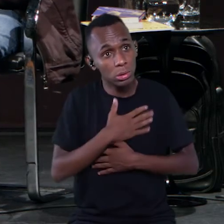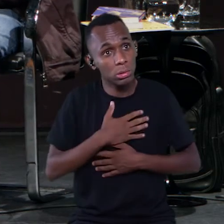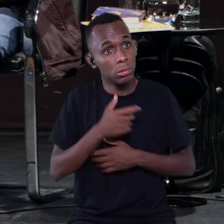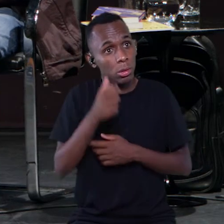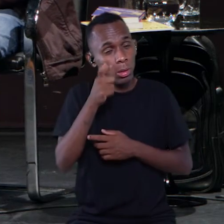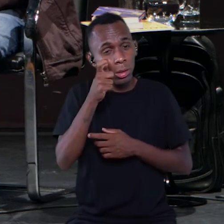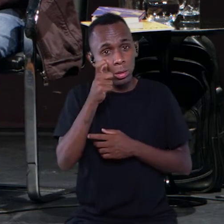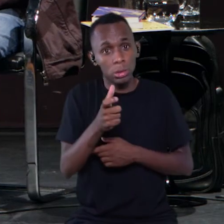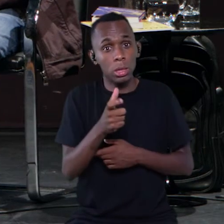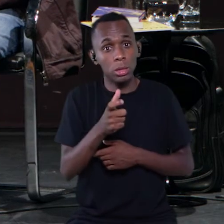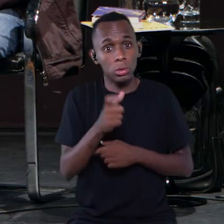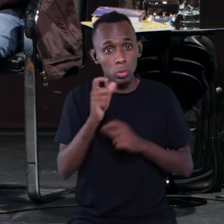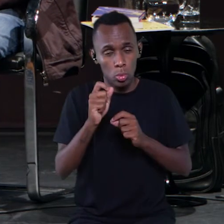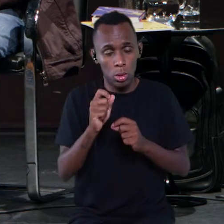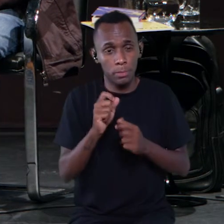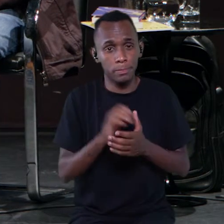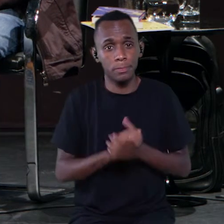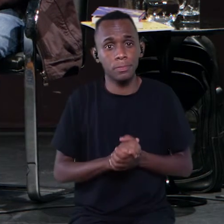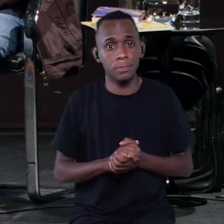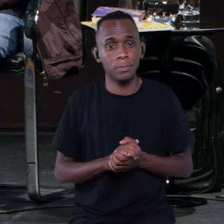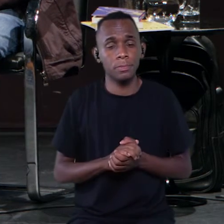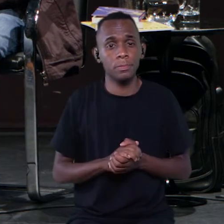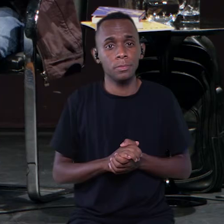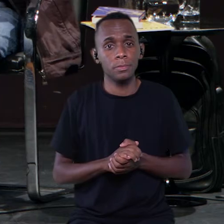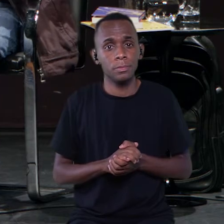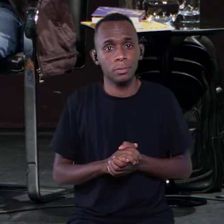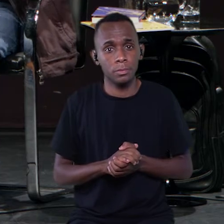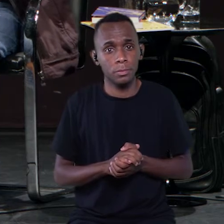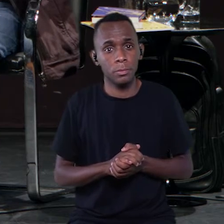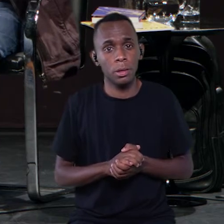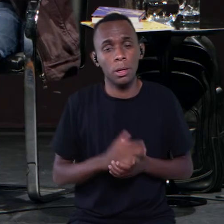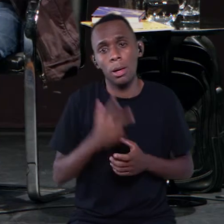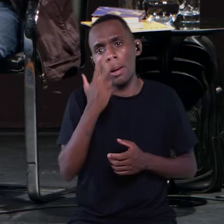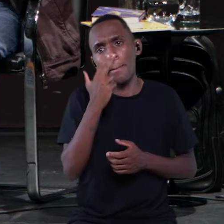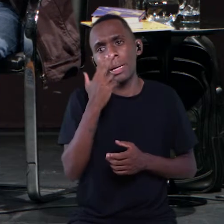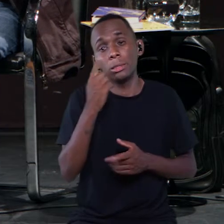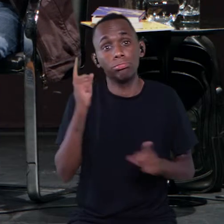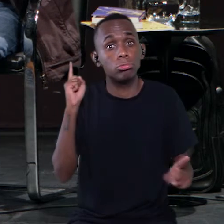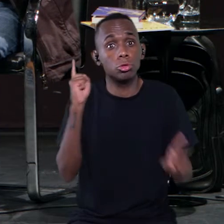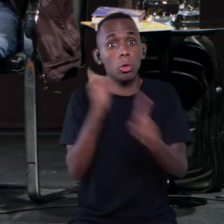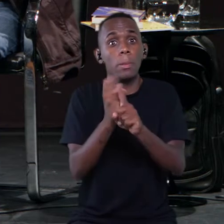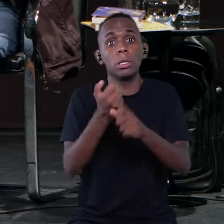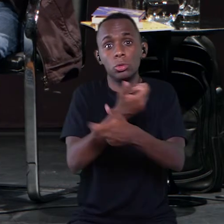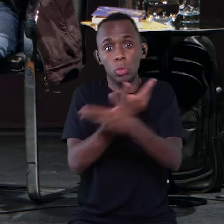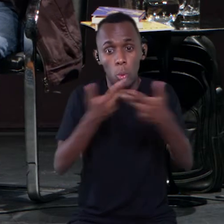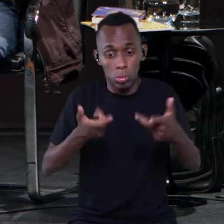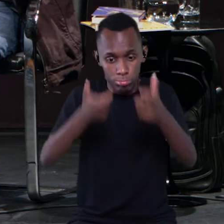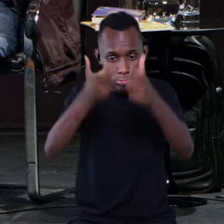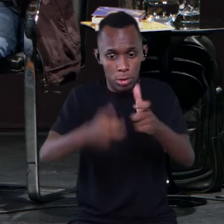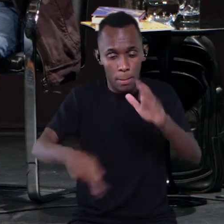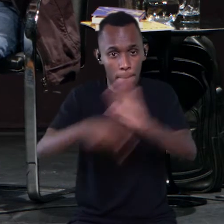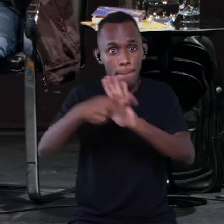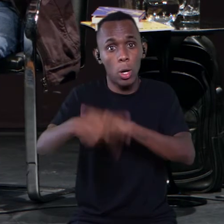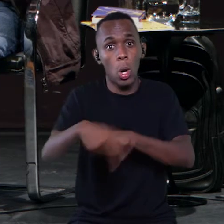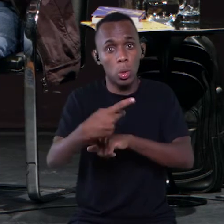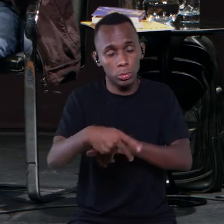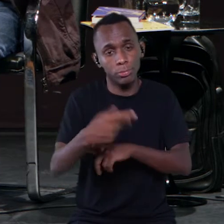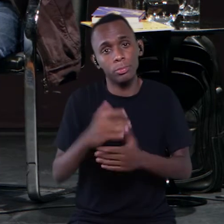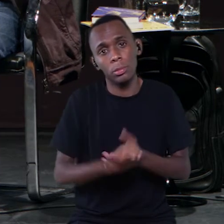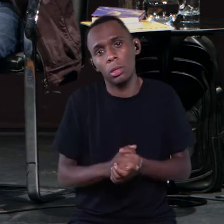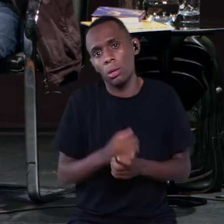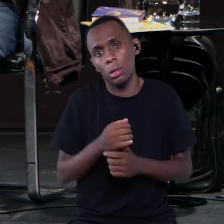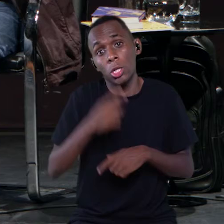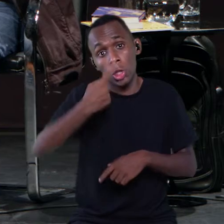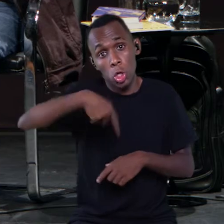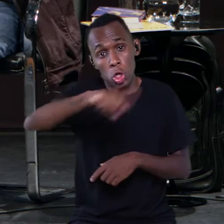é interessante nesse ponto, Afonso, porque é como se você fizesse uma descoberta de questões locais. Então,